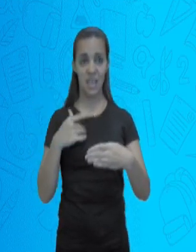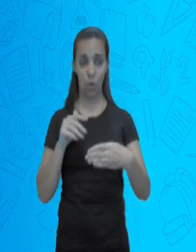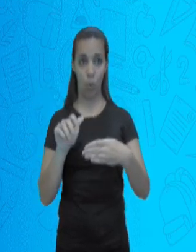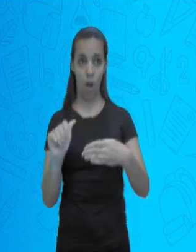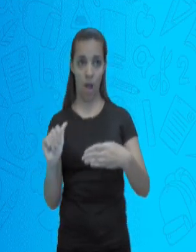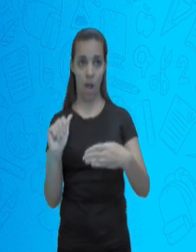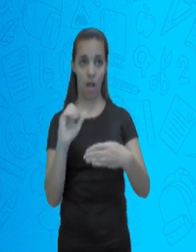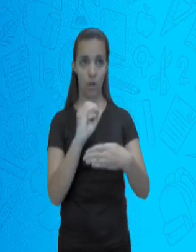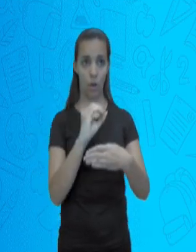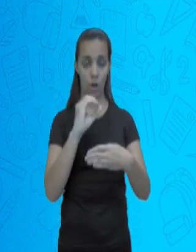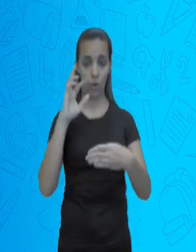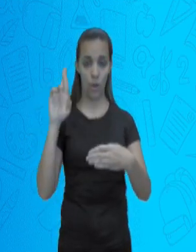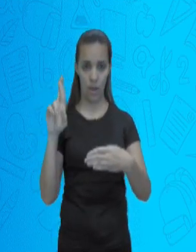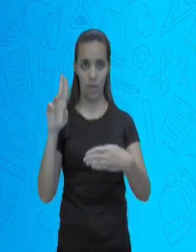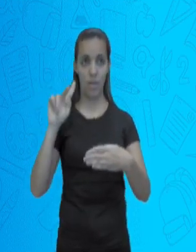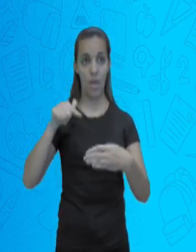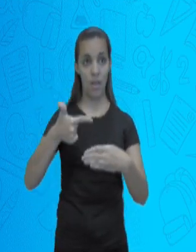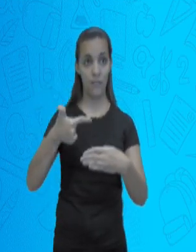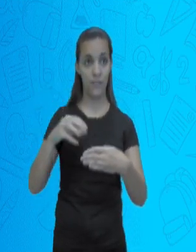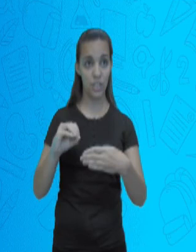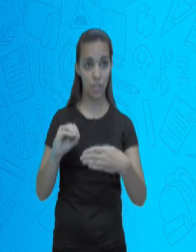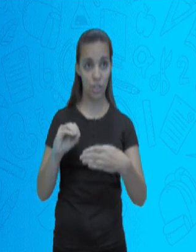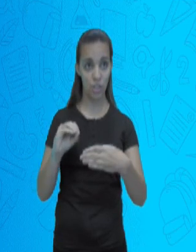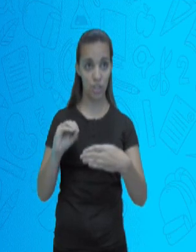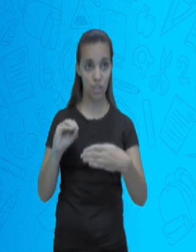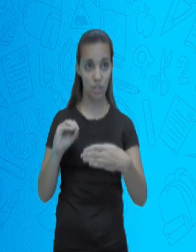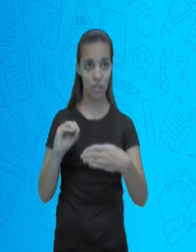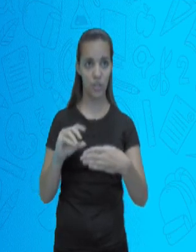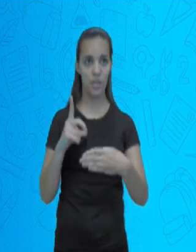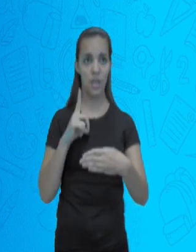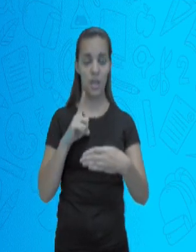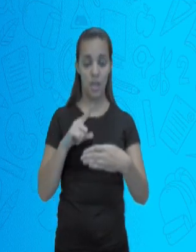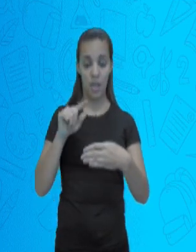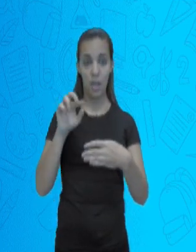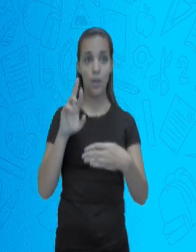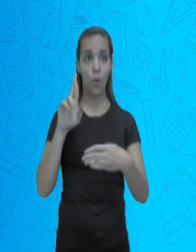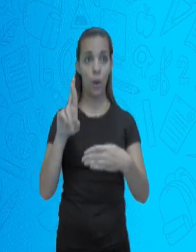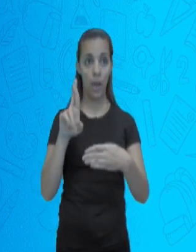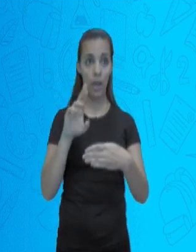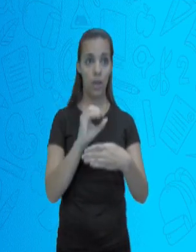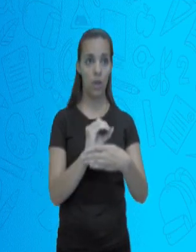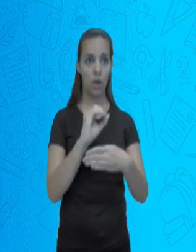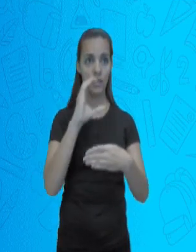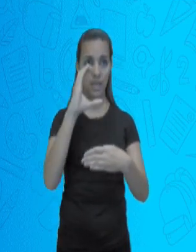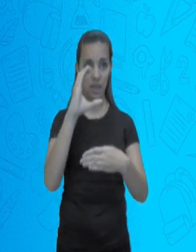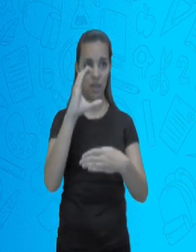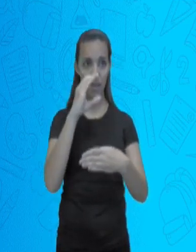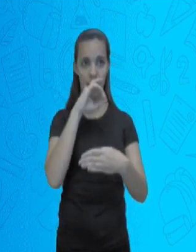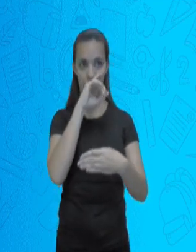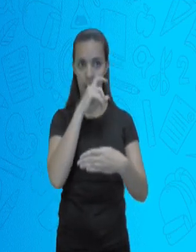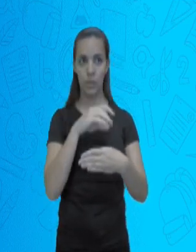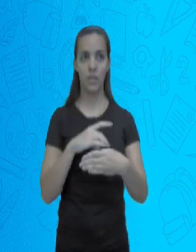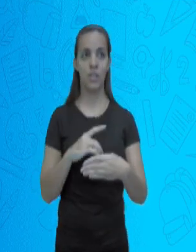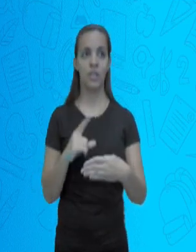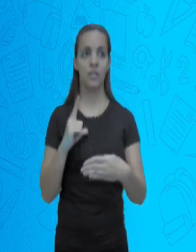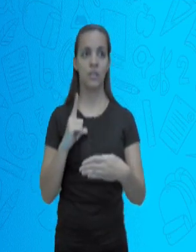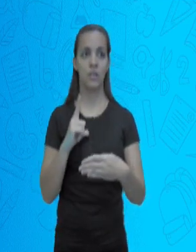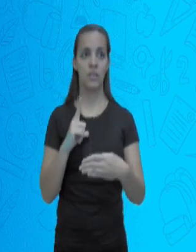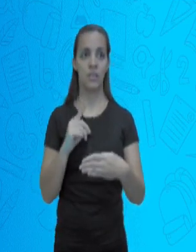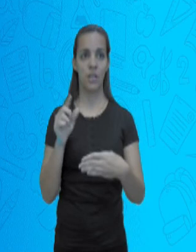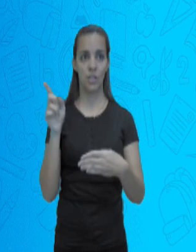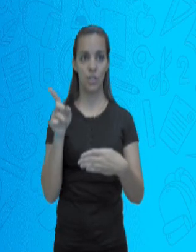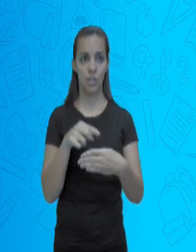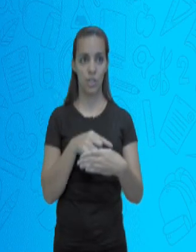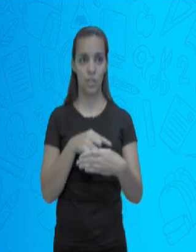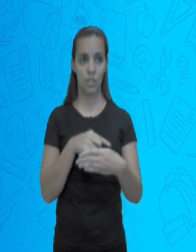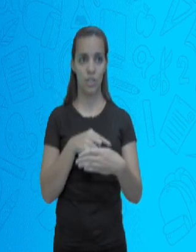Se o segmento OR é bissetriz do ângulo AOC, então este ângulo aqui,